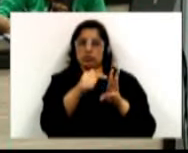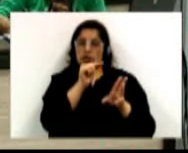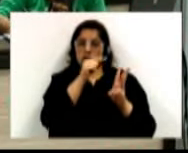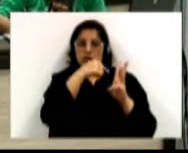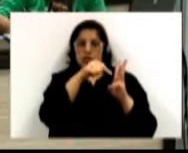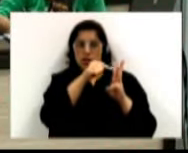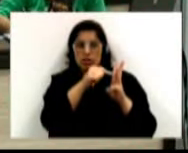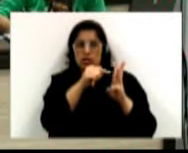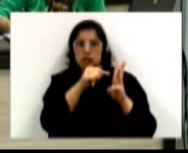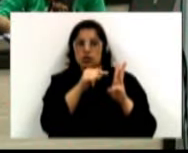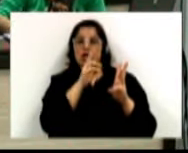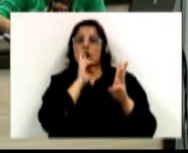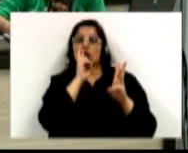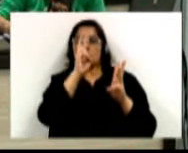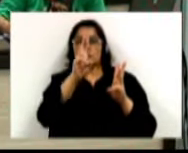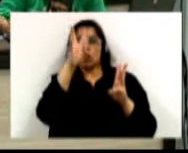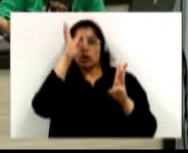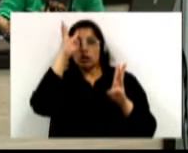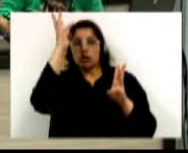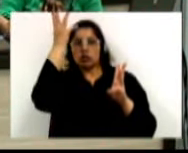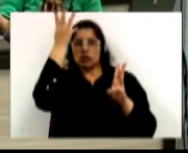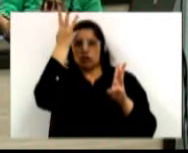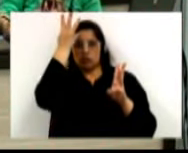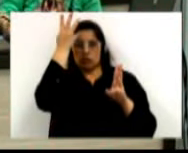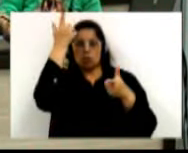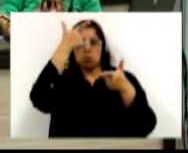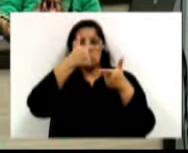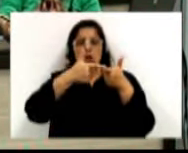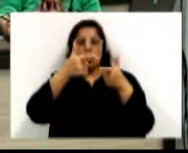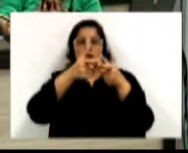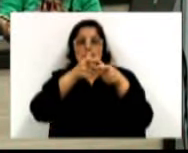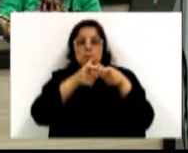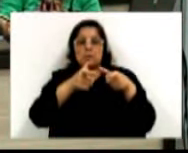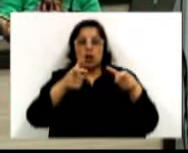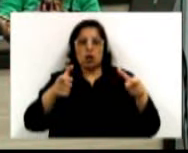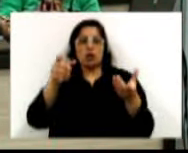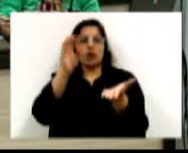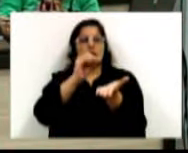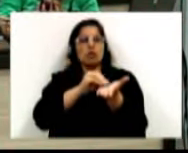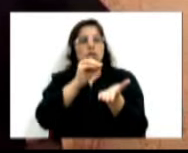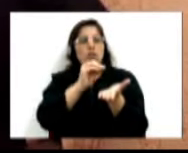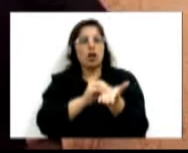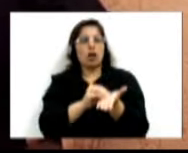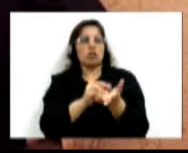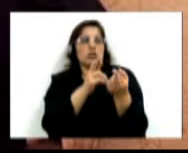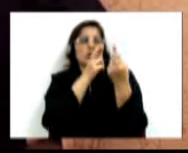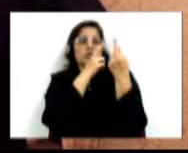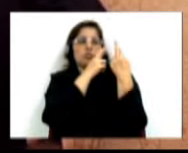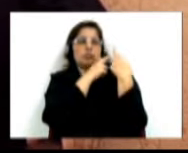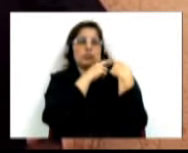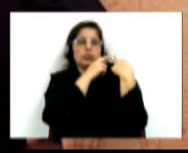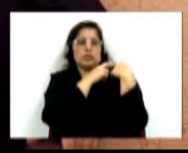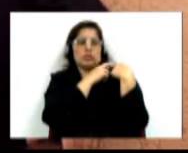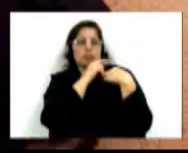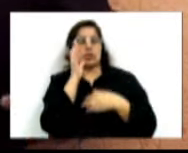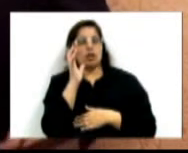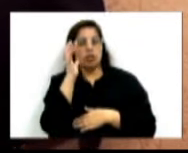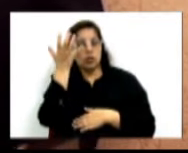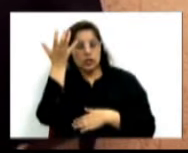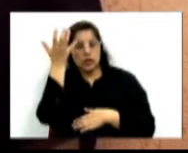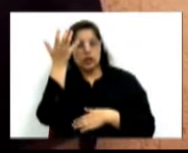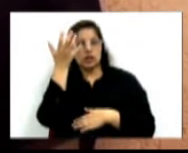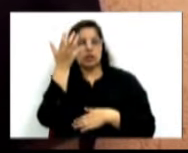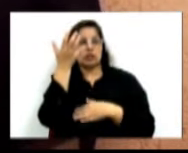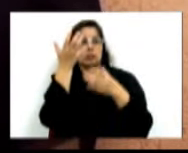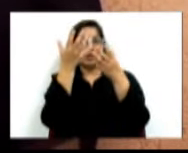para o Brasil. O problema no Brasil é a falta de compromisso dos poderes públicos em fazer cumprir a Constituição, a nossa